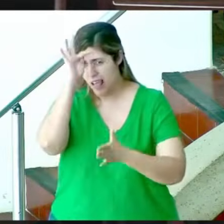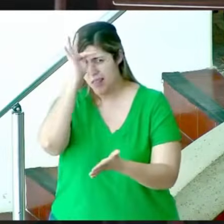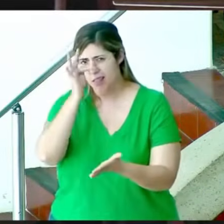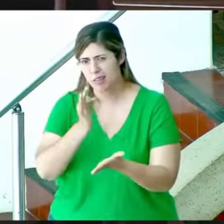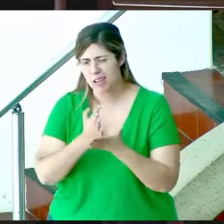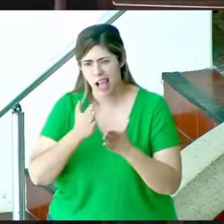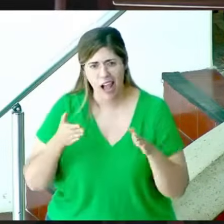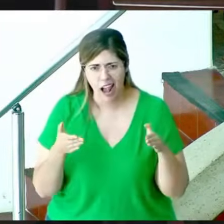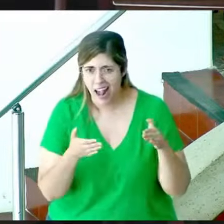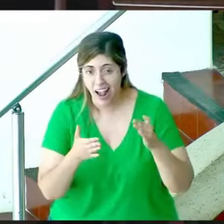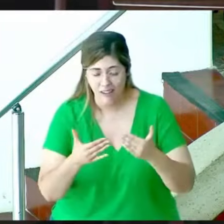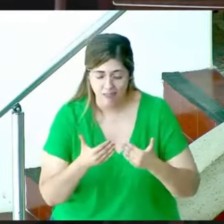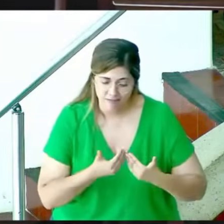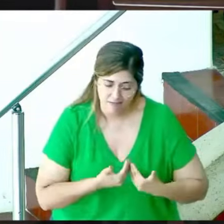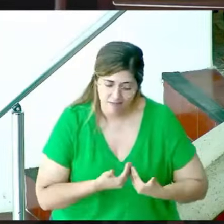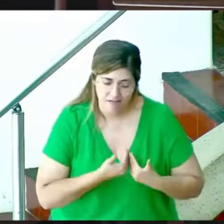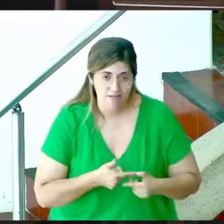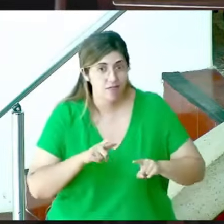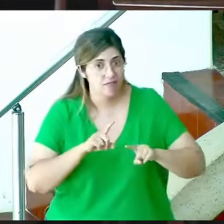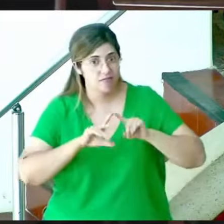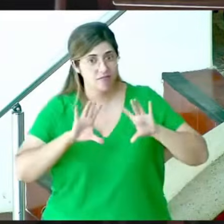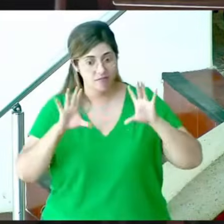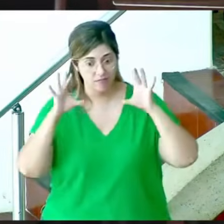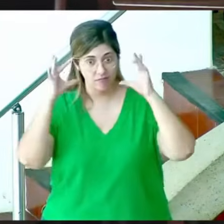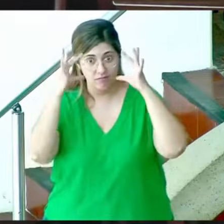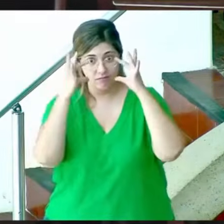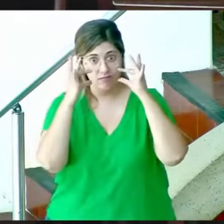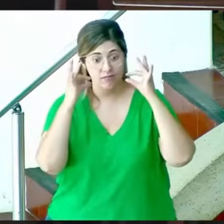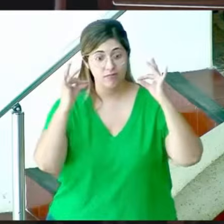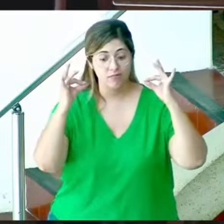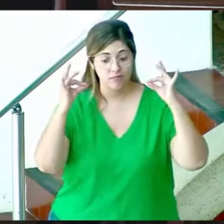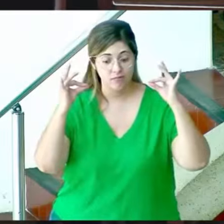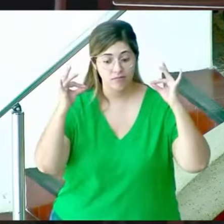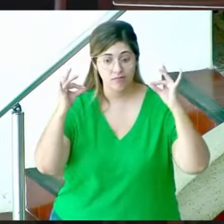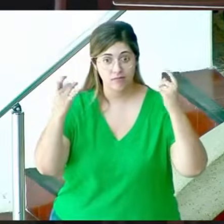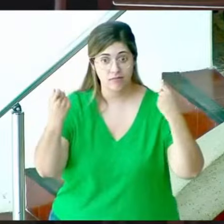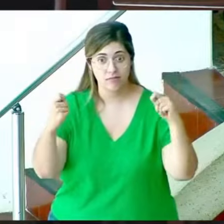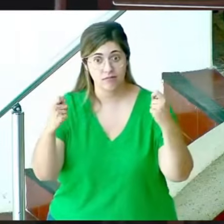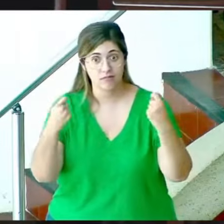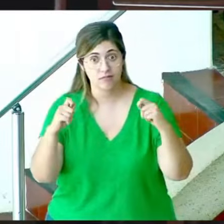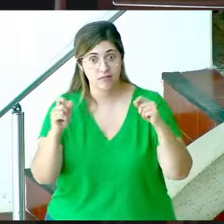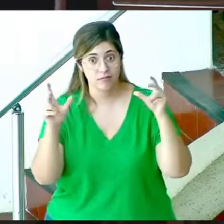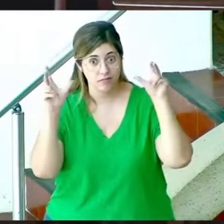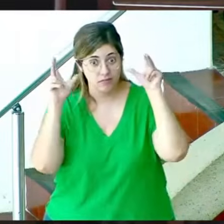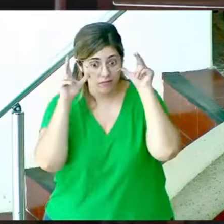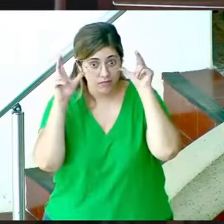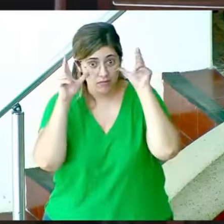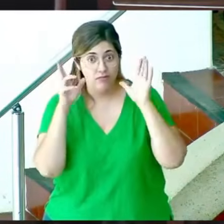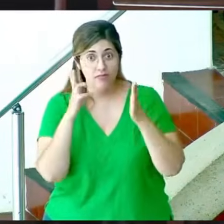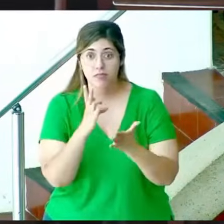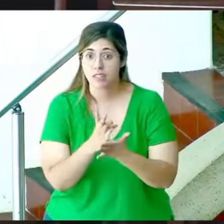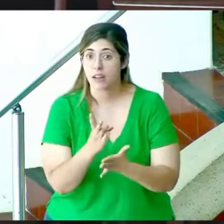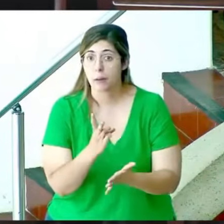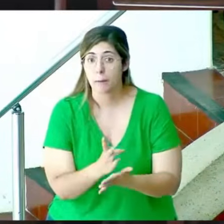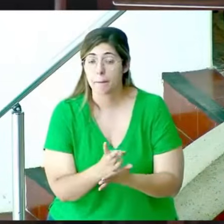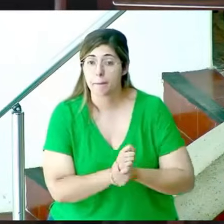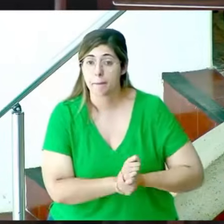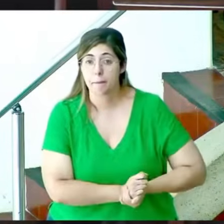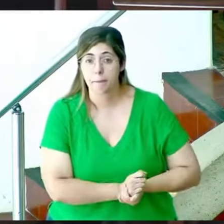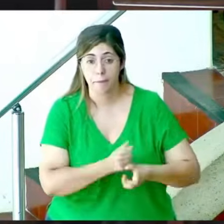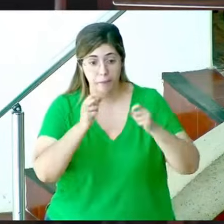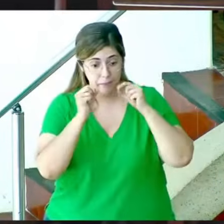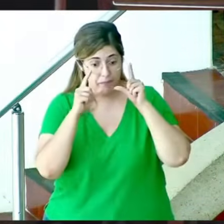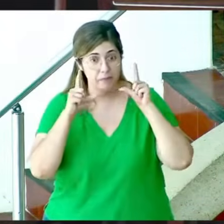de descanso, é um caminho de alerta, é um caminho de olhos abertos. E quem fica alerta, fica